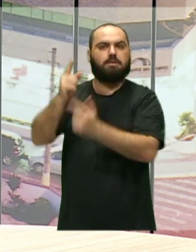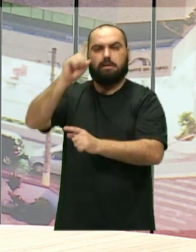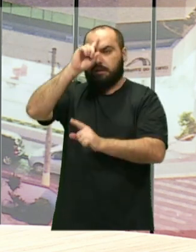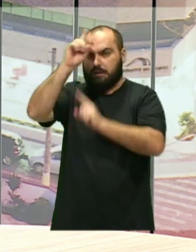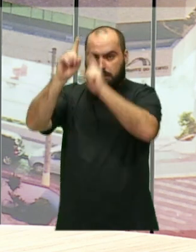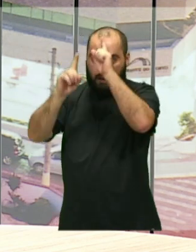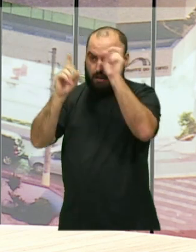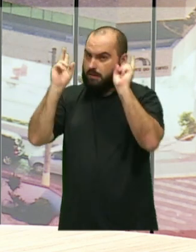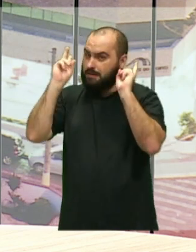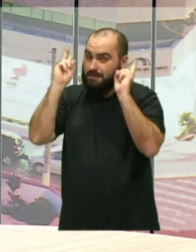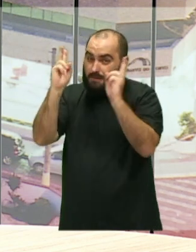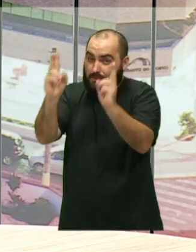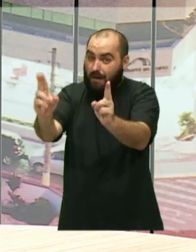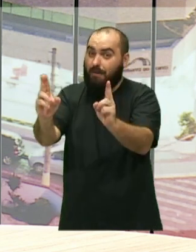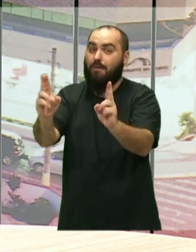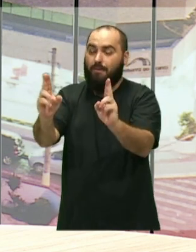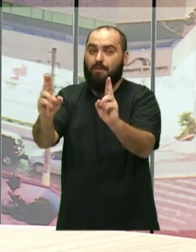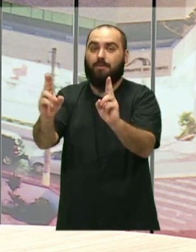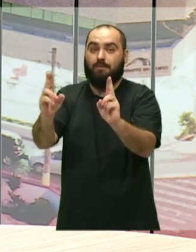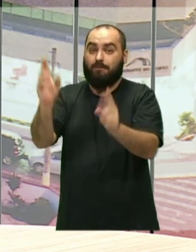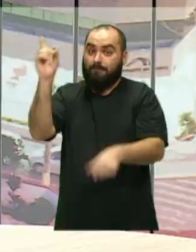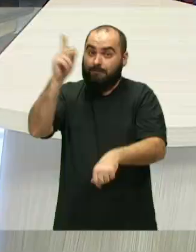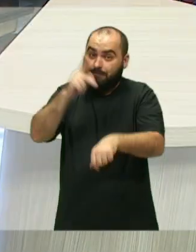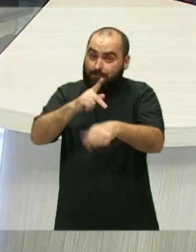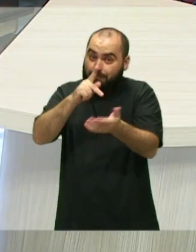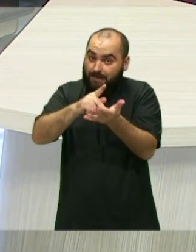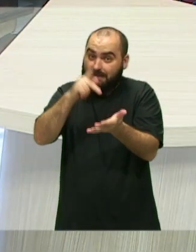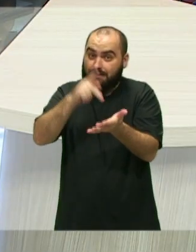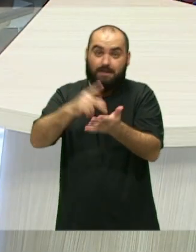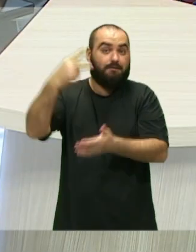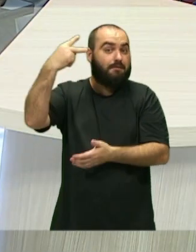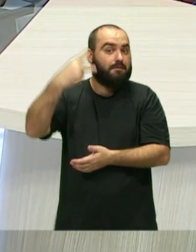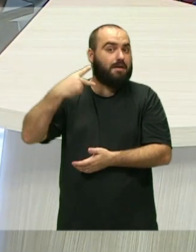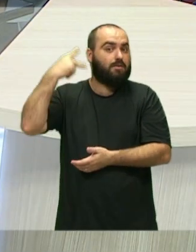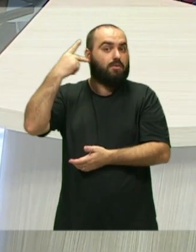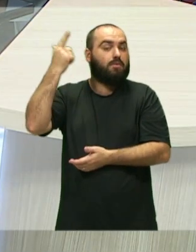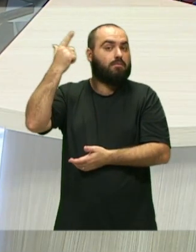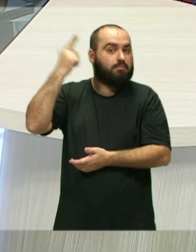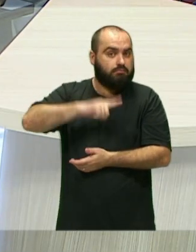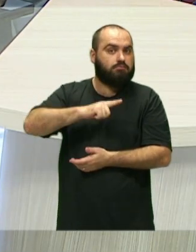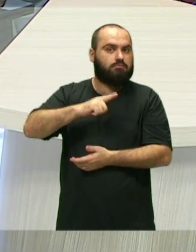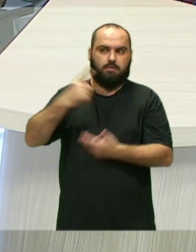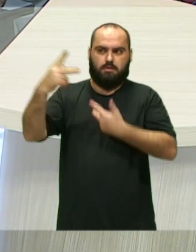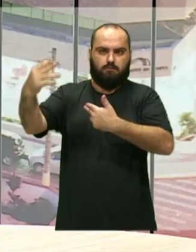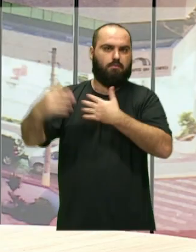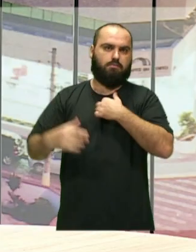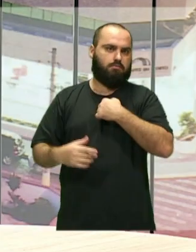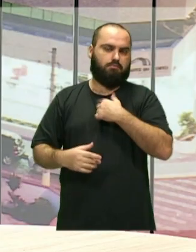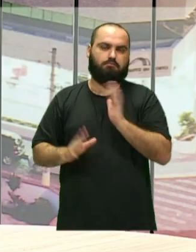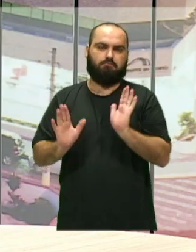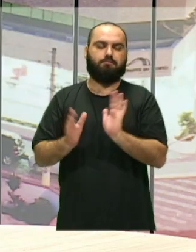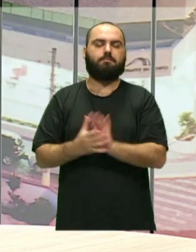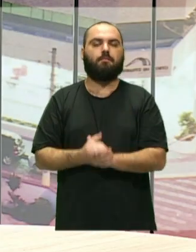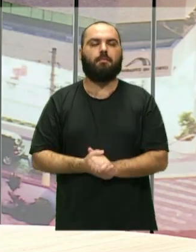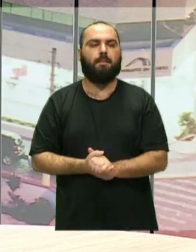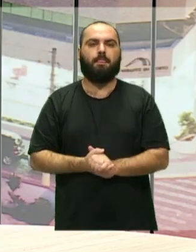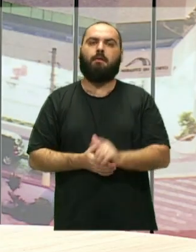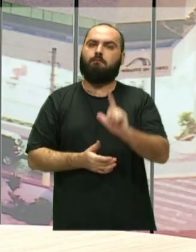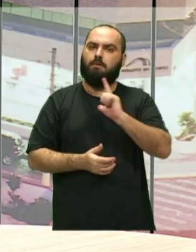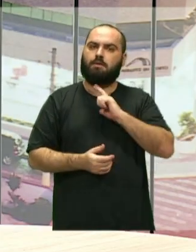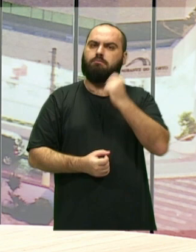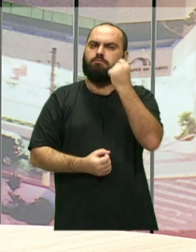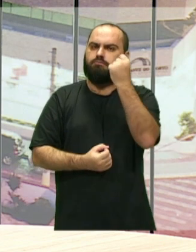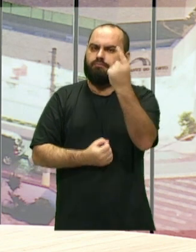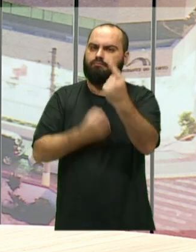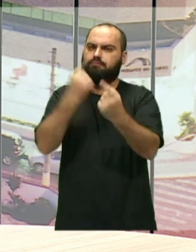gente tentar simular o mais próximo da realidade de um vereador eleito né um vereador como eu por exemplo teremos algumas